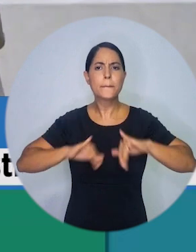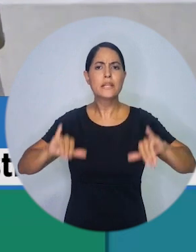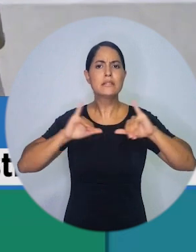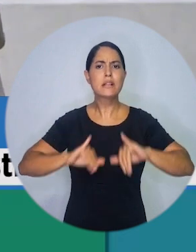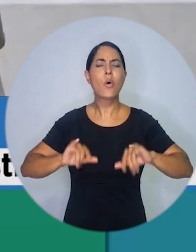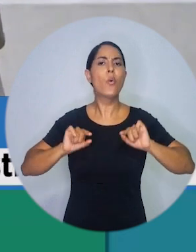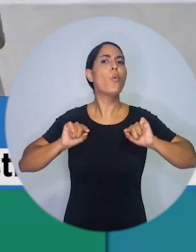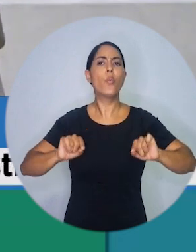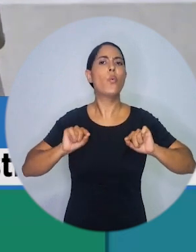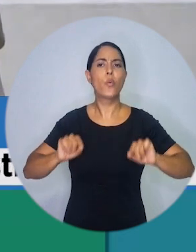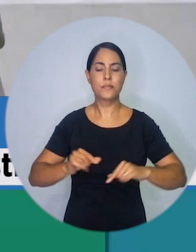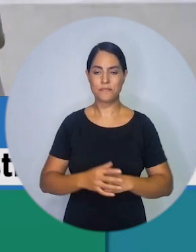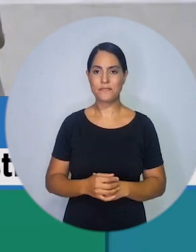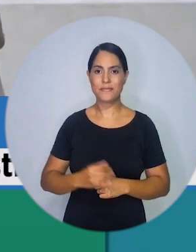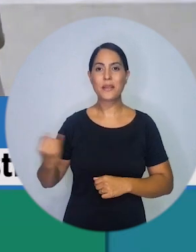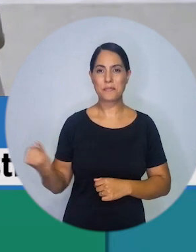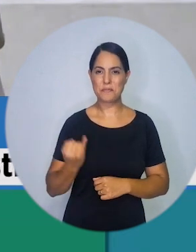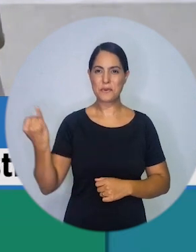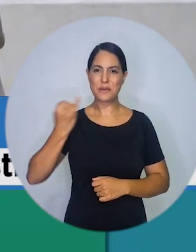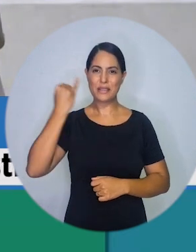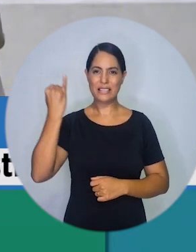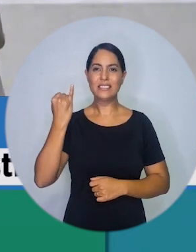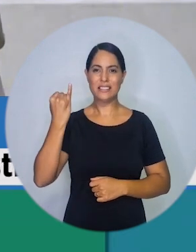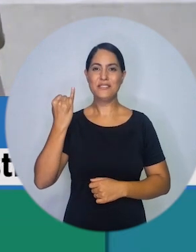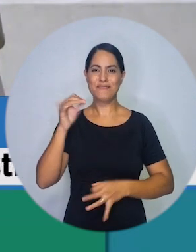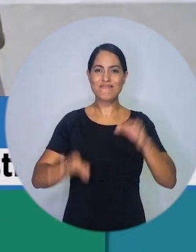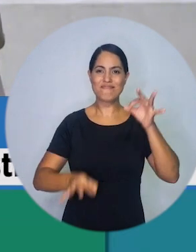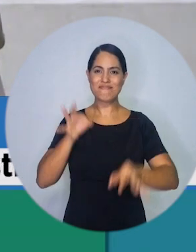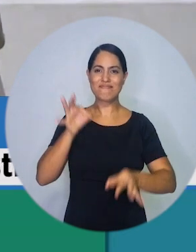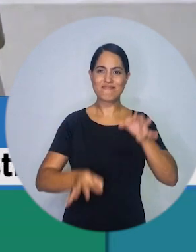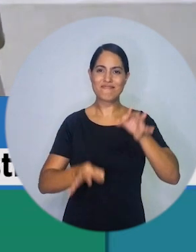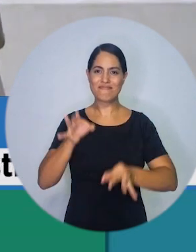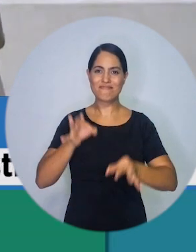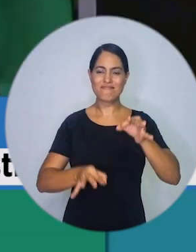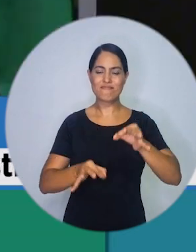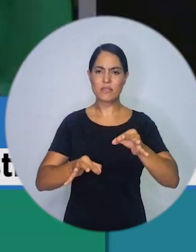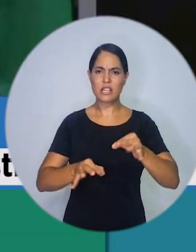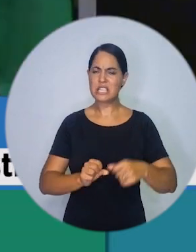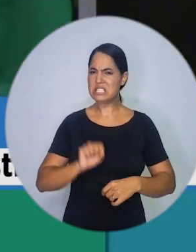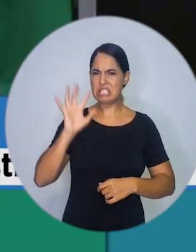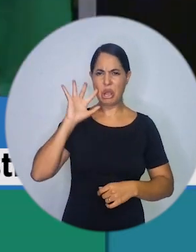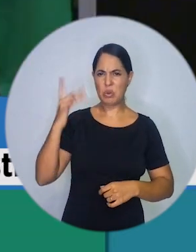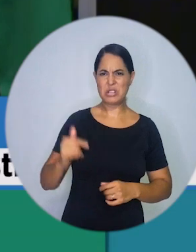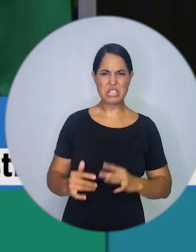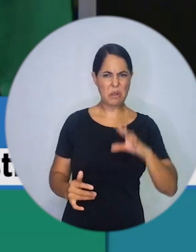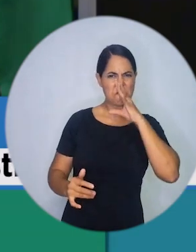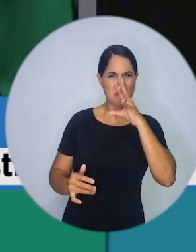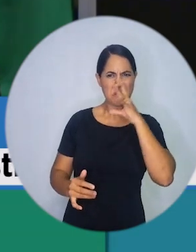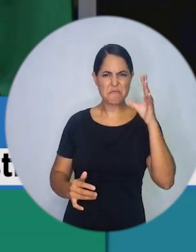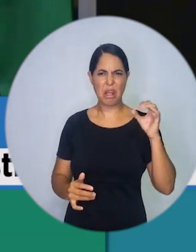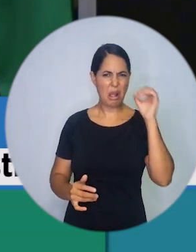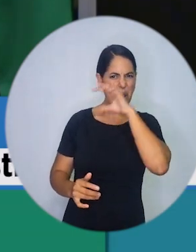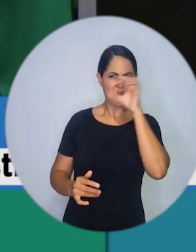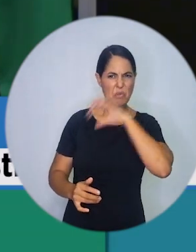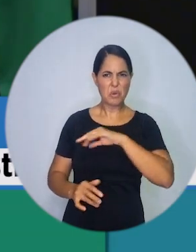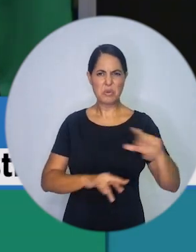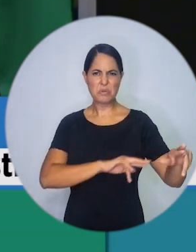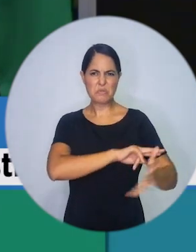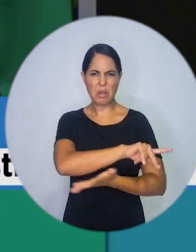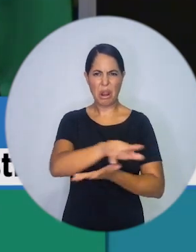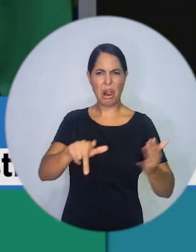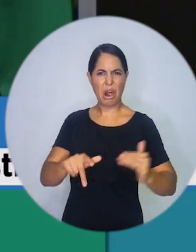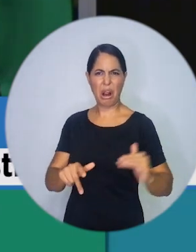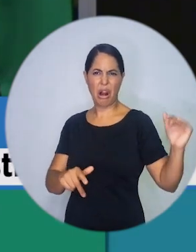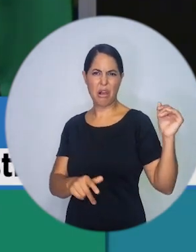missão, transcende a mera representação judicial, situando-se como bastião contra arbitrariedades e